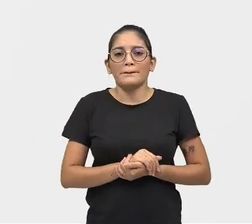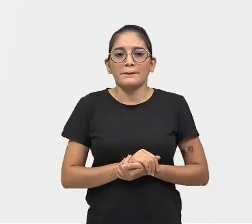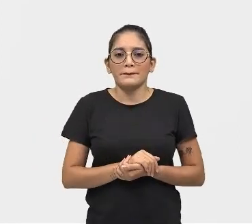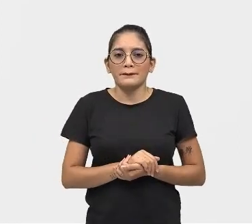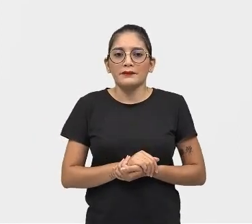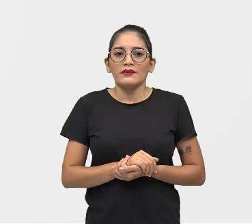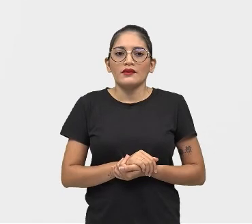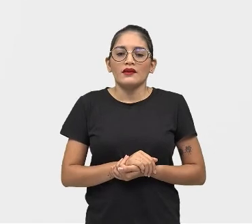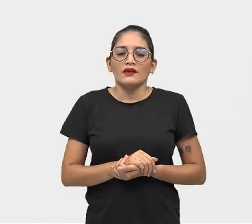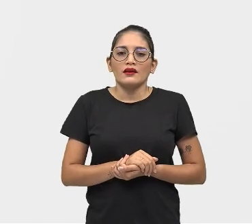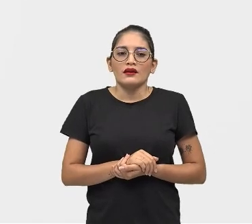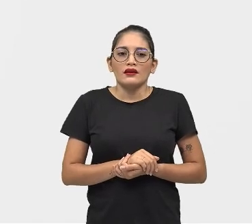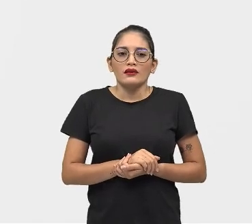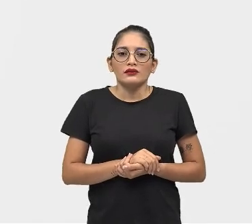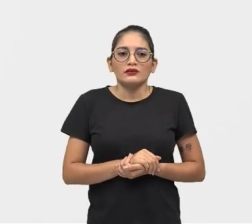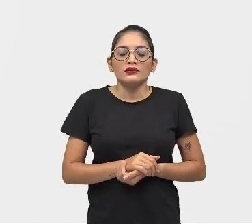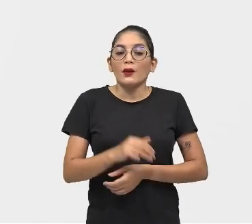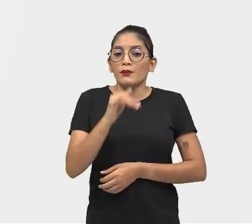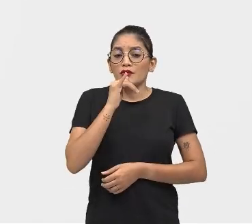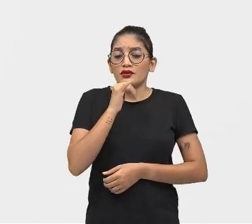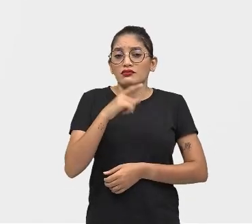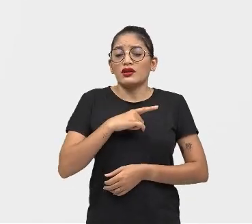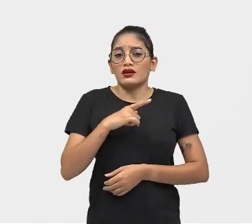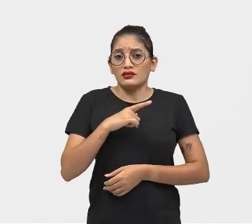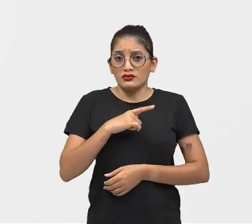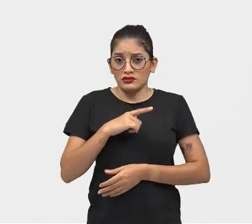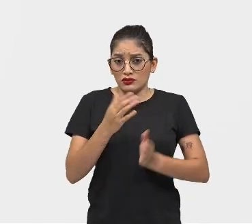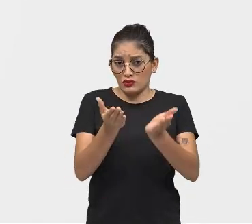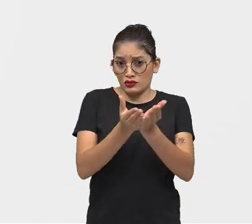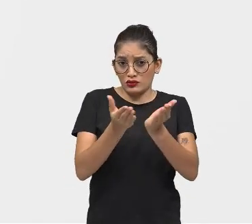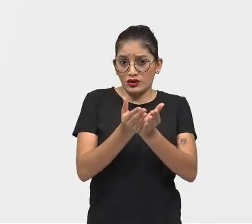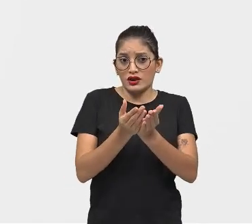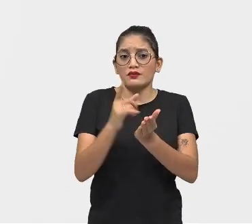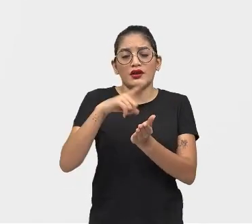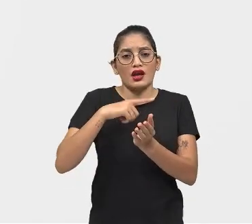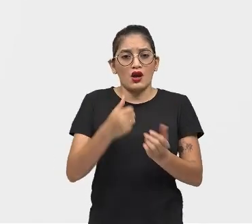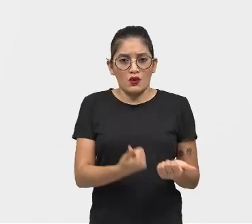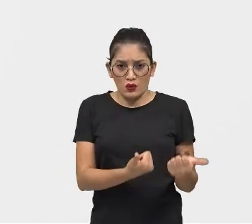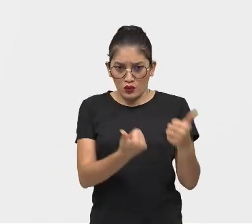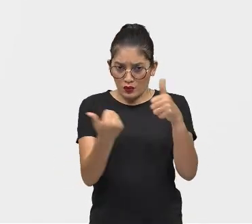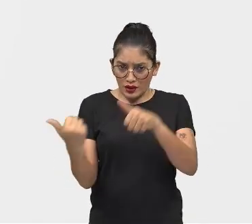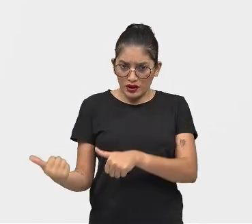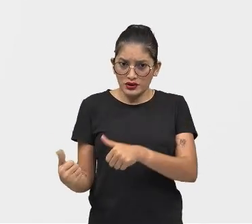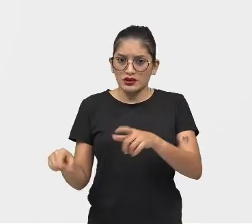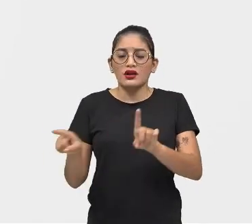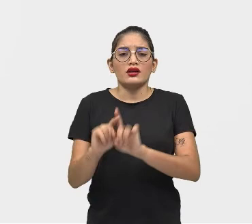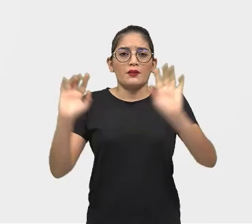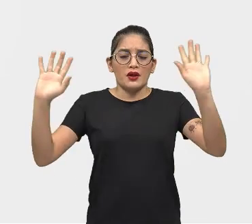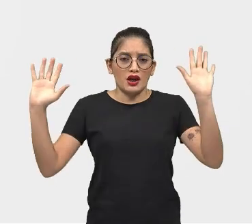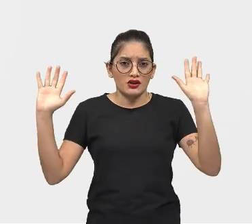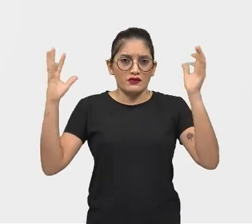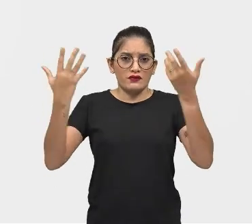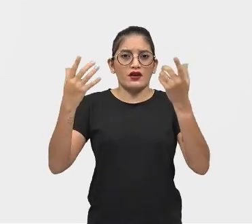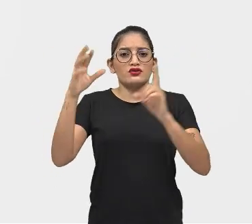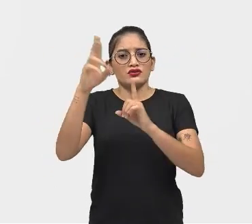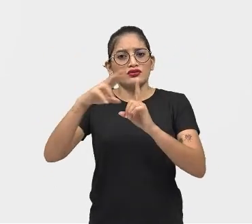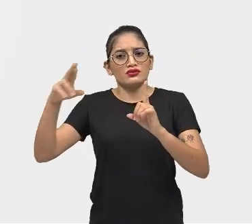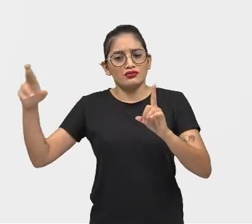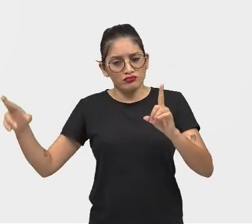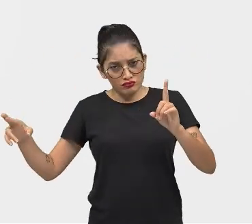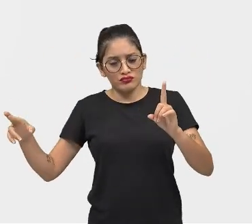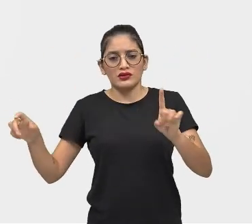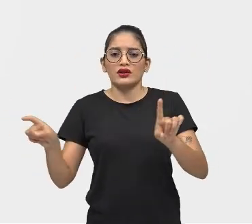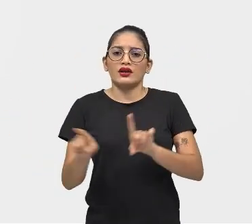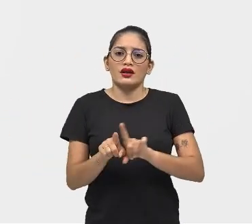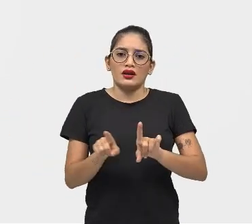Exemplos. Nós temos no cristianismo o ritual do batismo, Temos as festas religiosas,